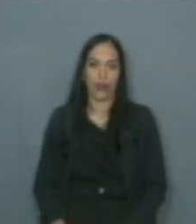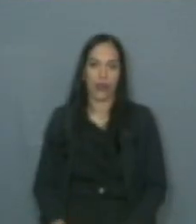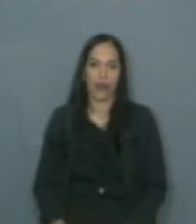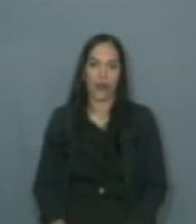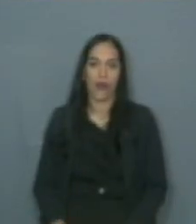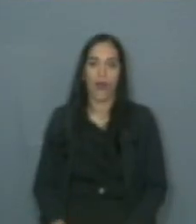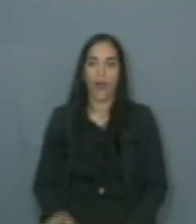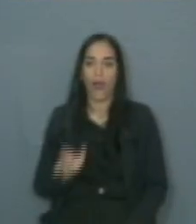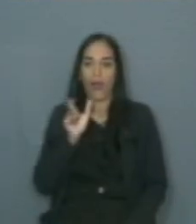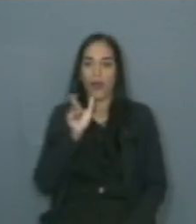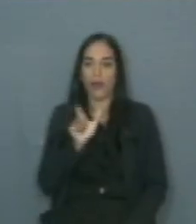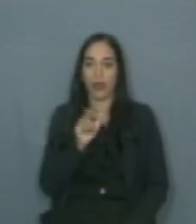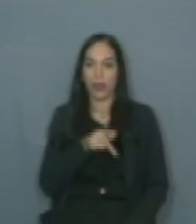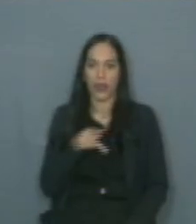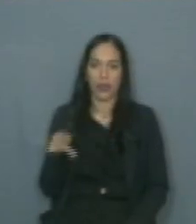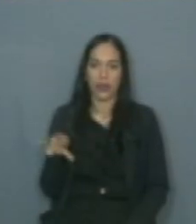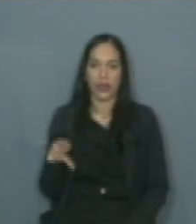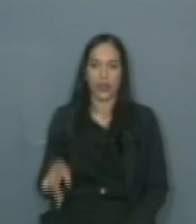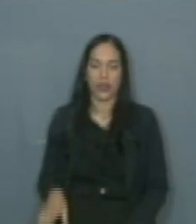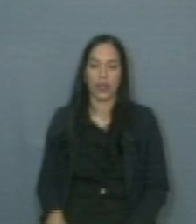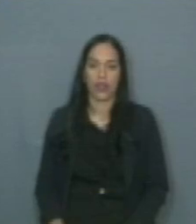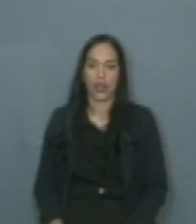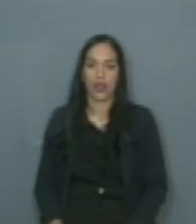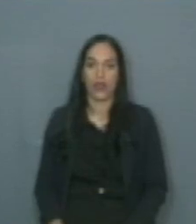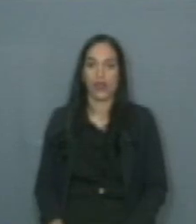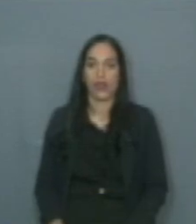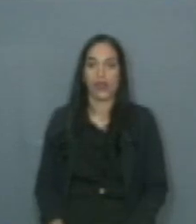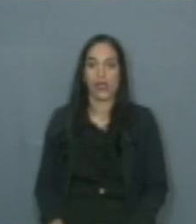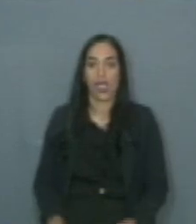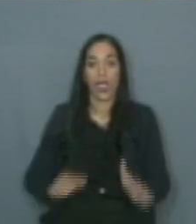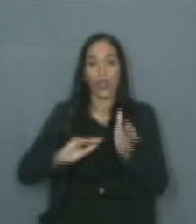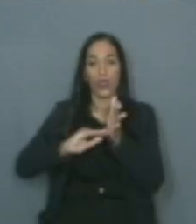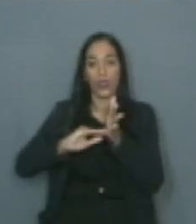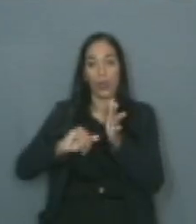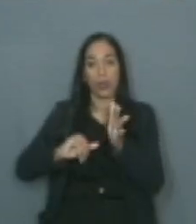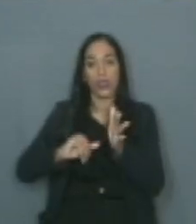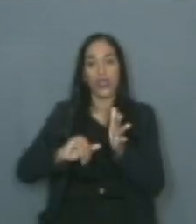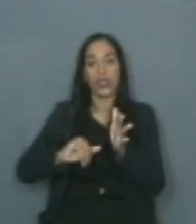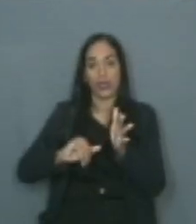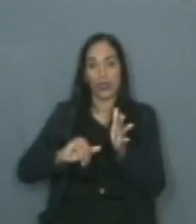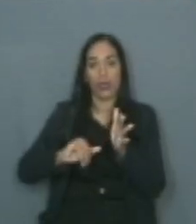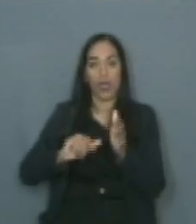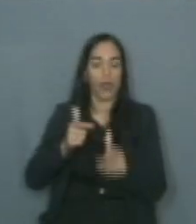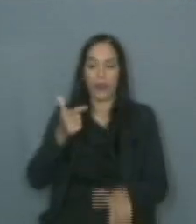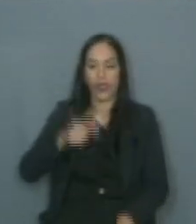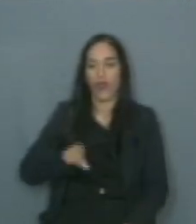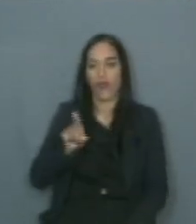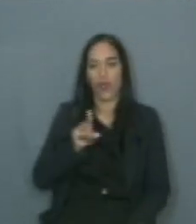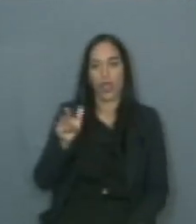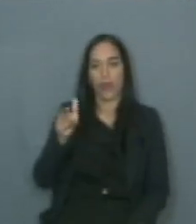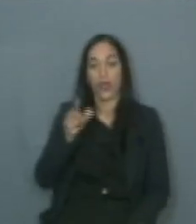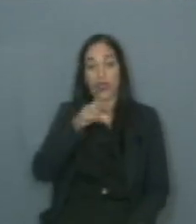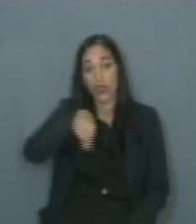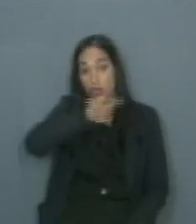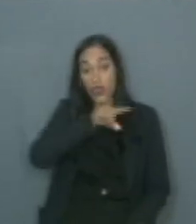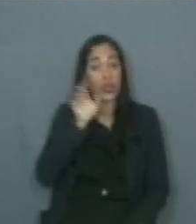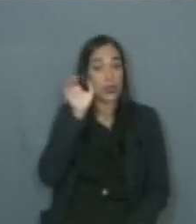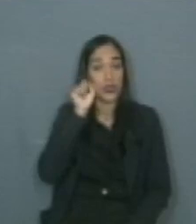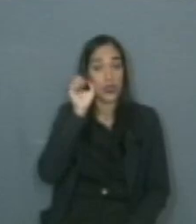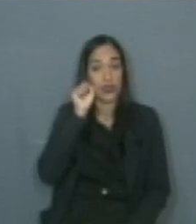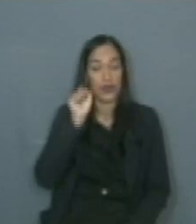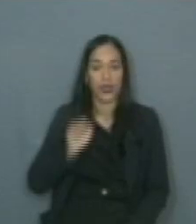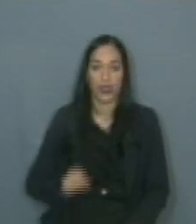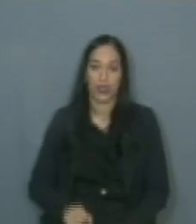Qual foi a palavra, presidente? Se eu estou pedindo para retirar, eu não vou repetir. Todo mundo ouviu aqui.